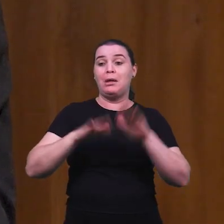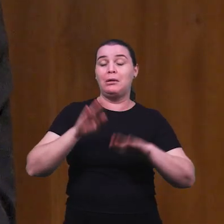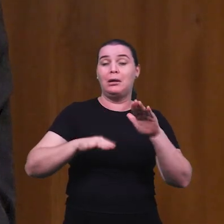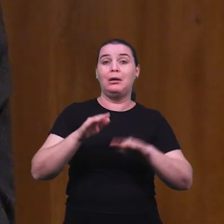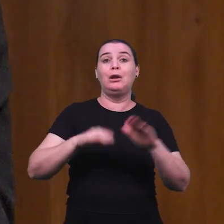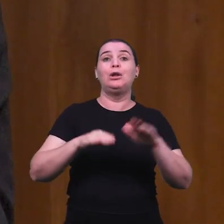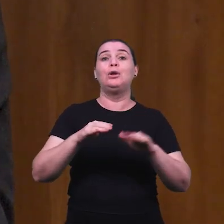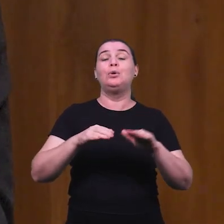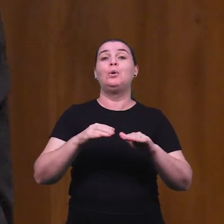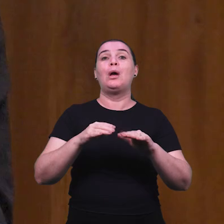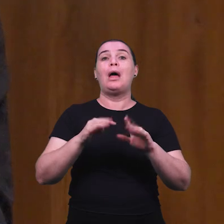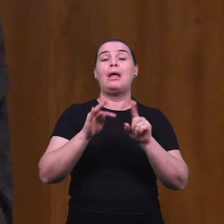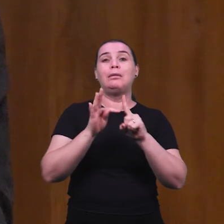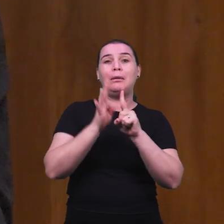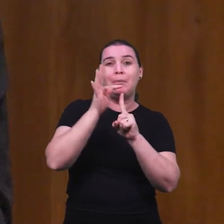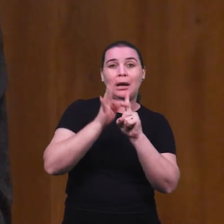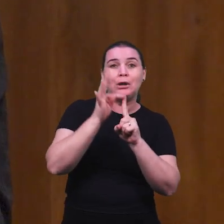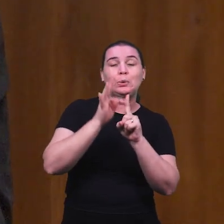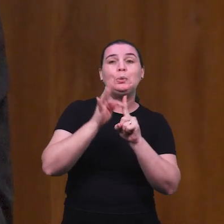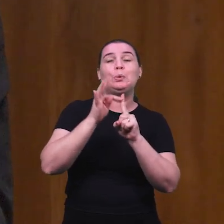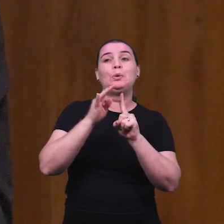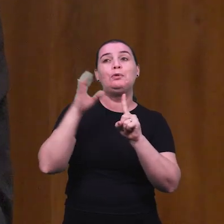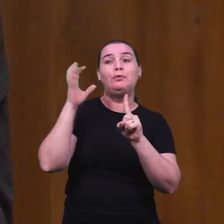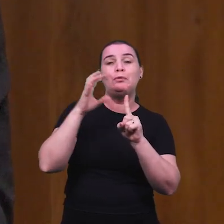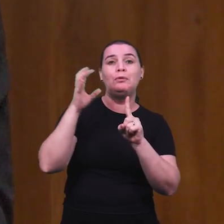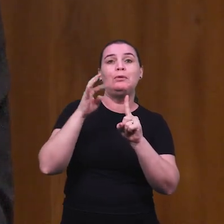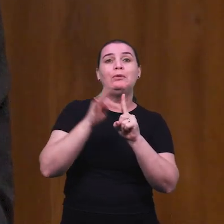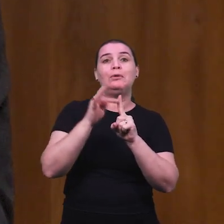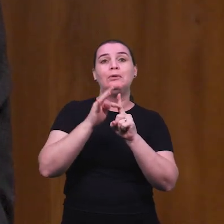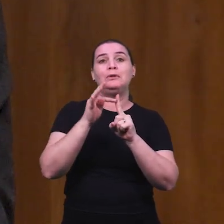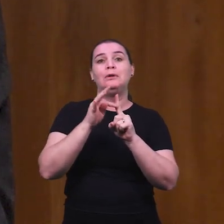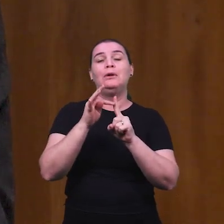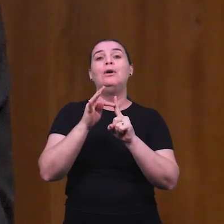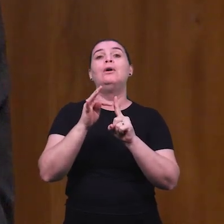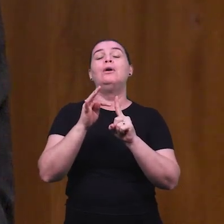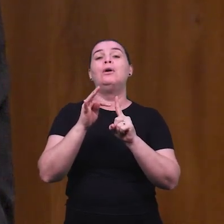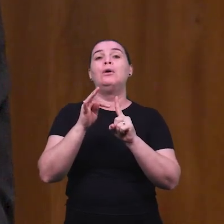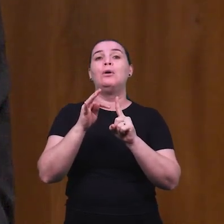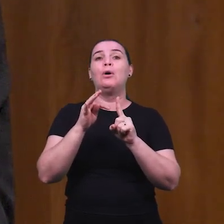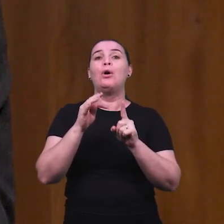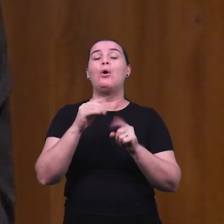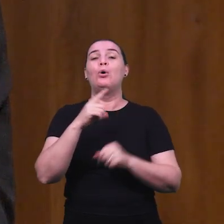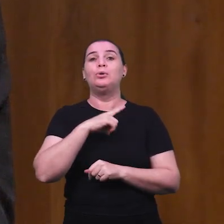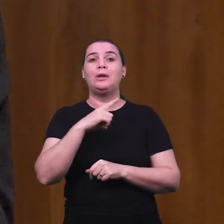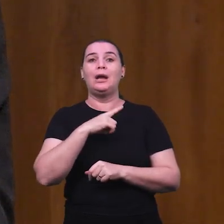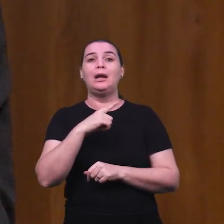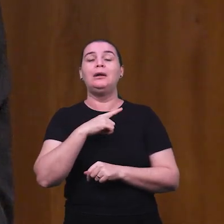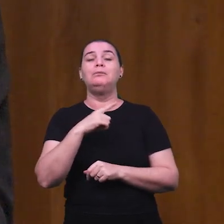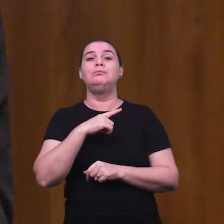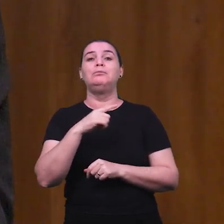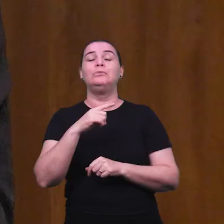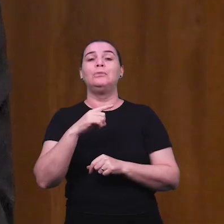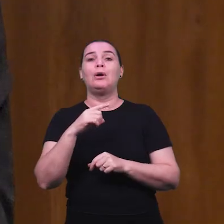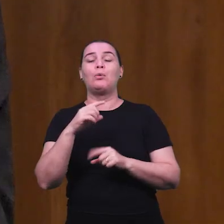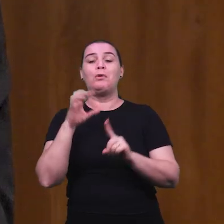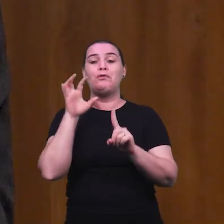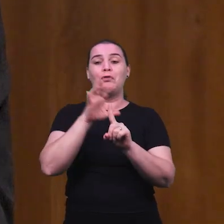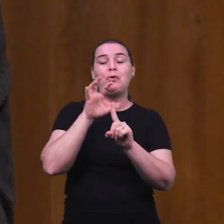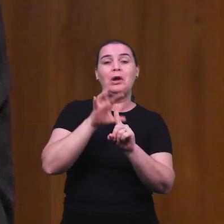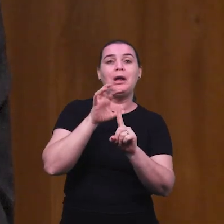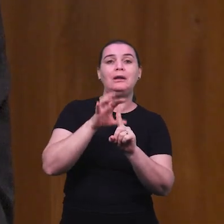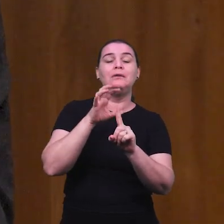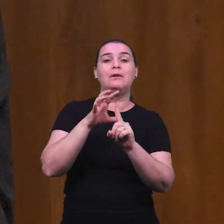como a temperatura, às vezes a umidade, se ele está muito suscetível à presença de micro-organismos, né, que vão agir